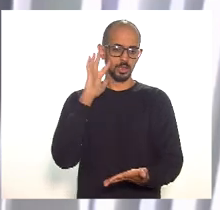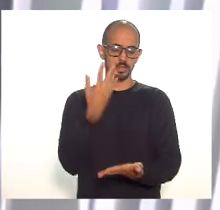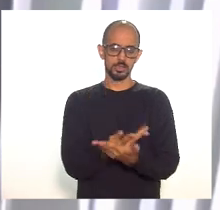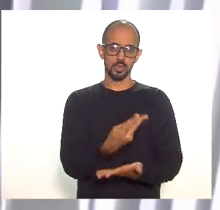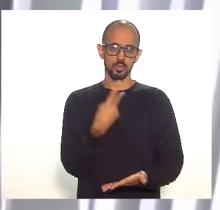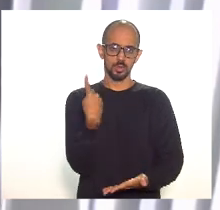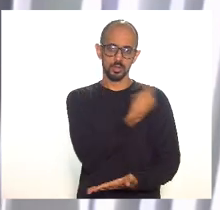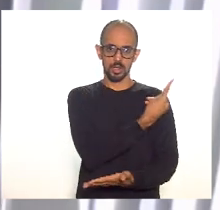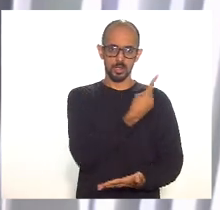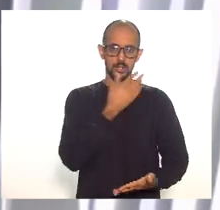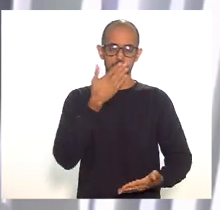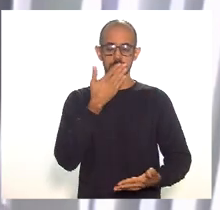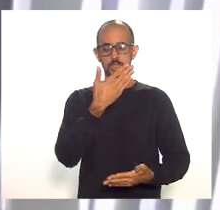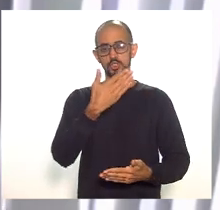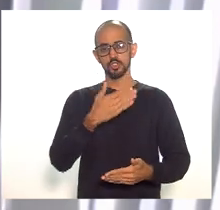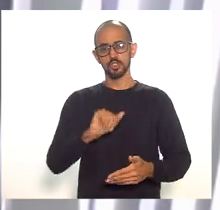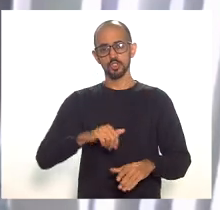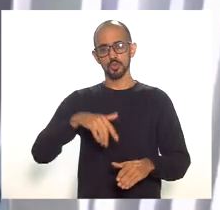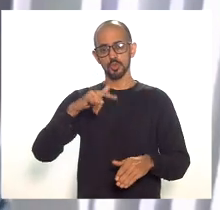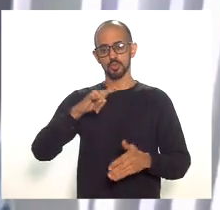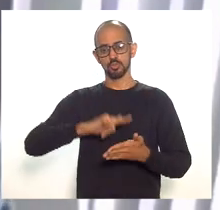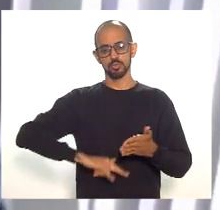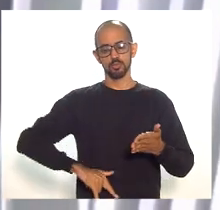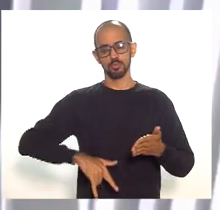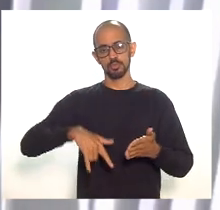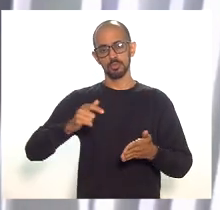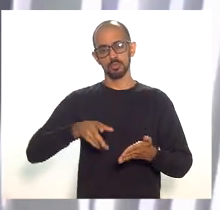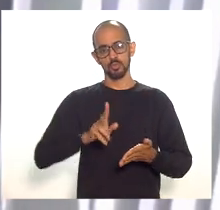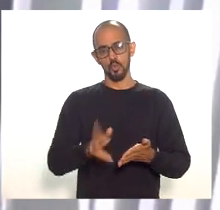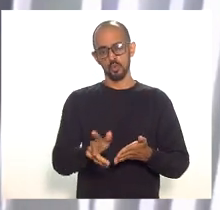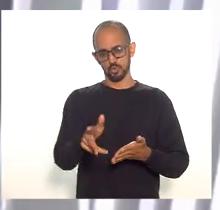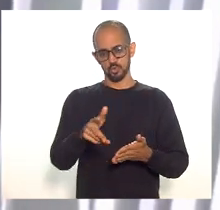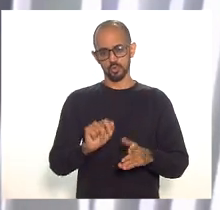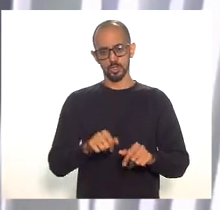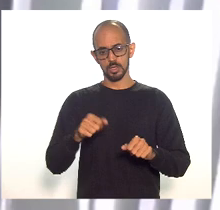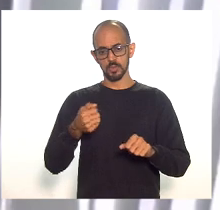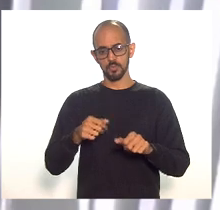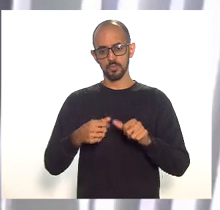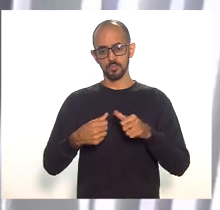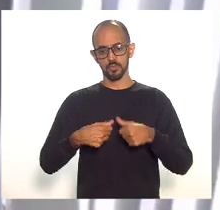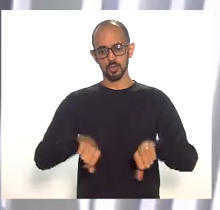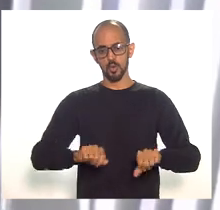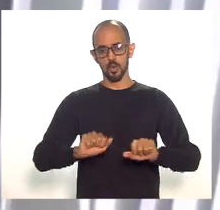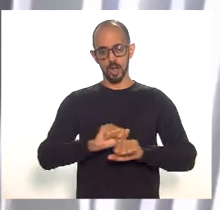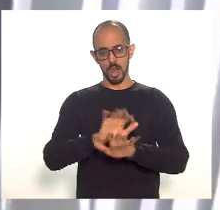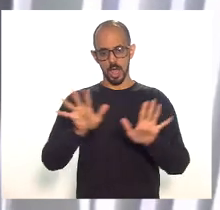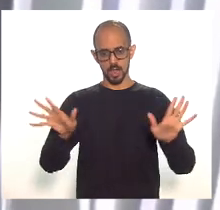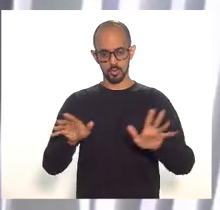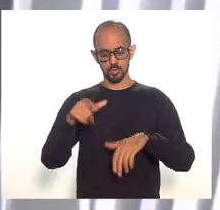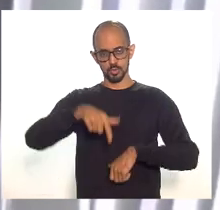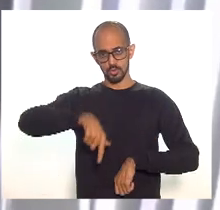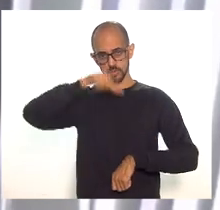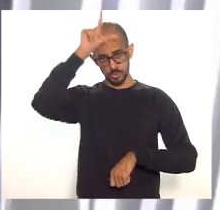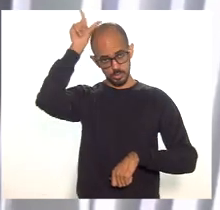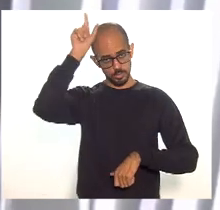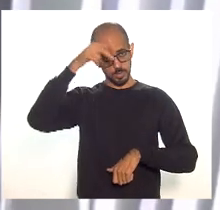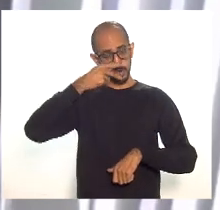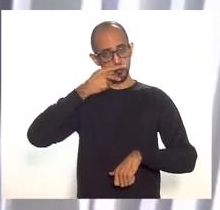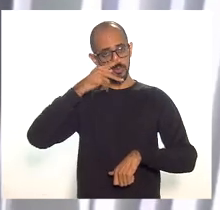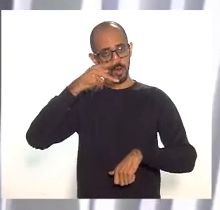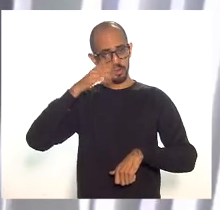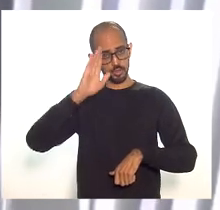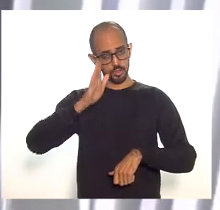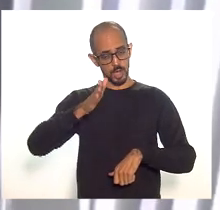pauta ao órgão especial e deixou muito claro, e aqui o deputado Luiz Paulo, na sua intervenção, detalhou esse aspecto, eu não vou